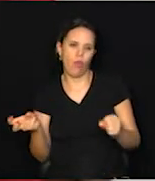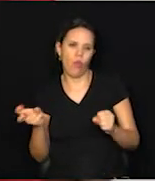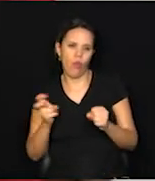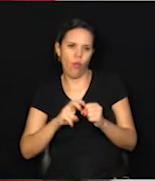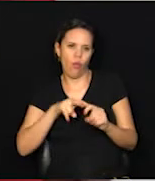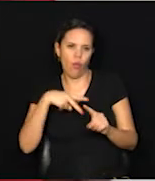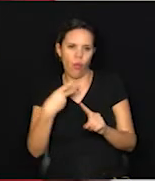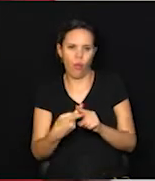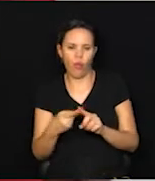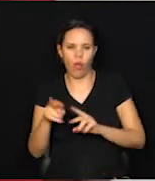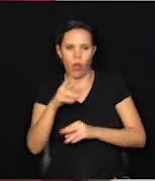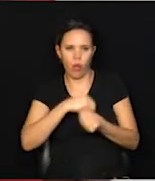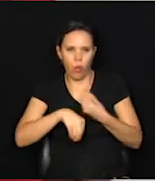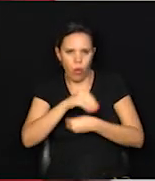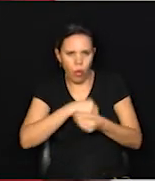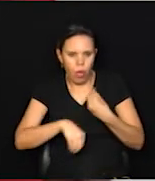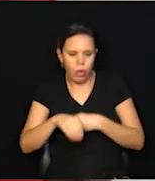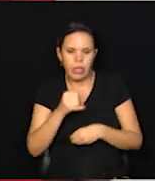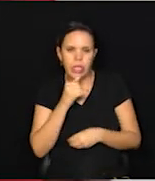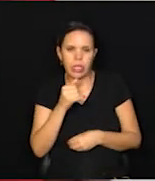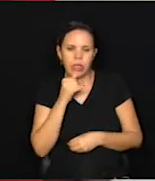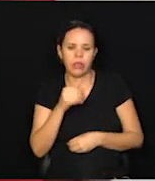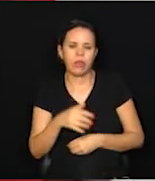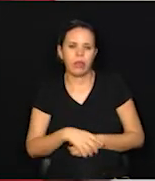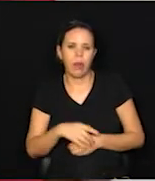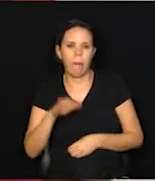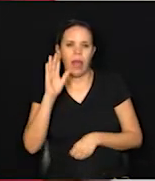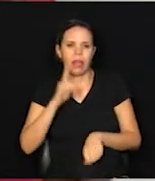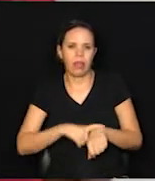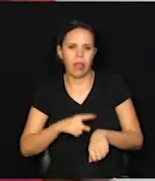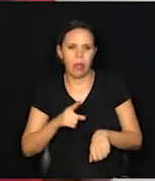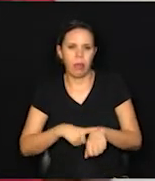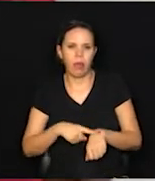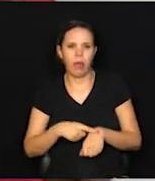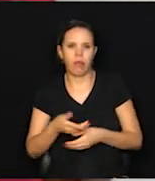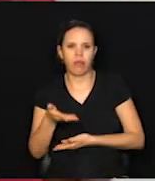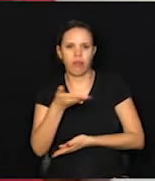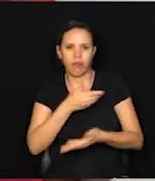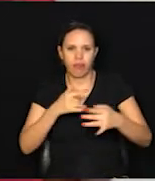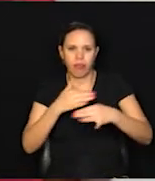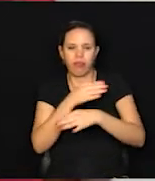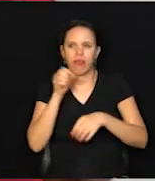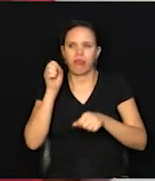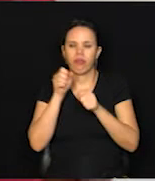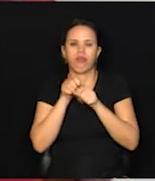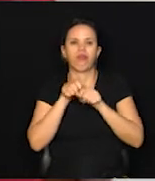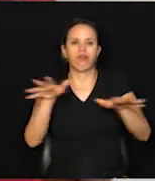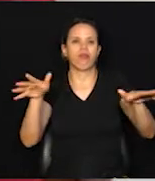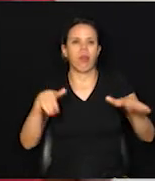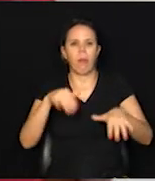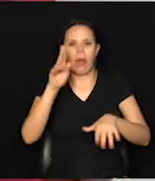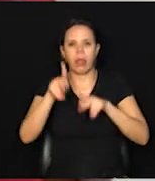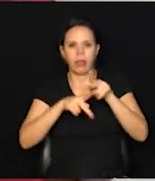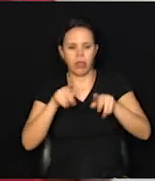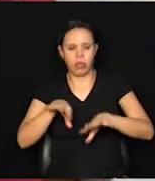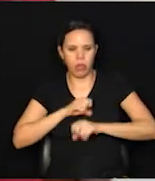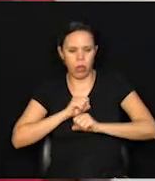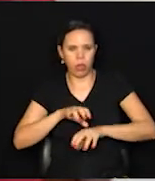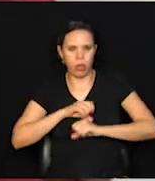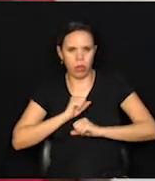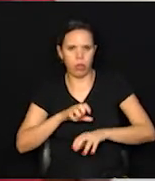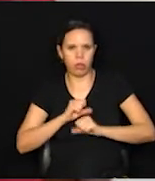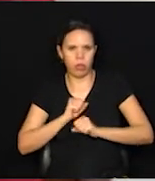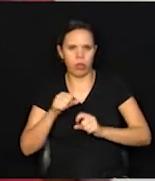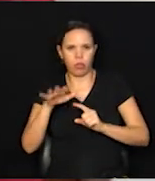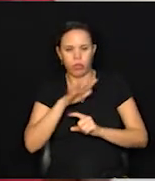replicação geracional do vírus, ou seja, quanto mais tempo o vírus passa em circulação na sociedade, quanto mais pessoas ele contamina, maior